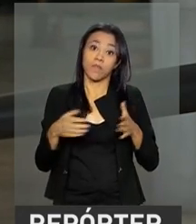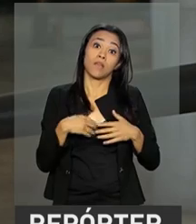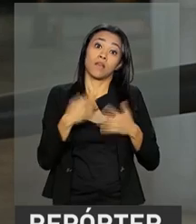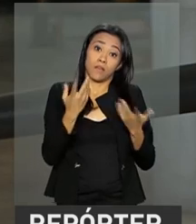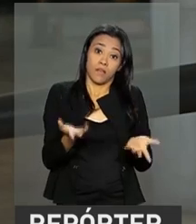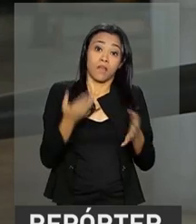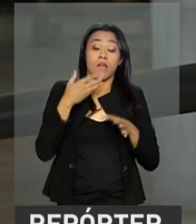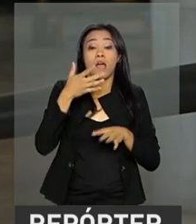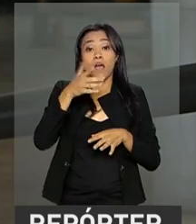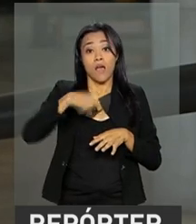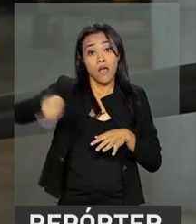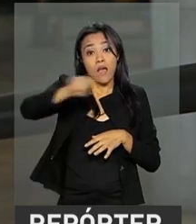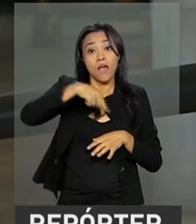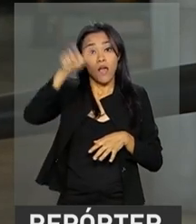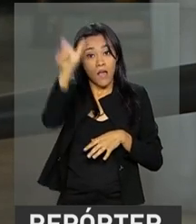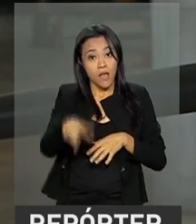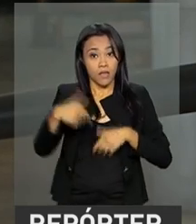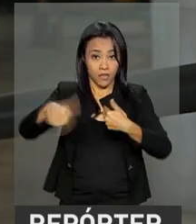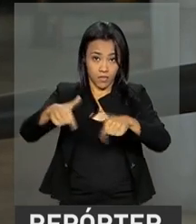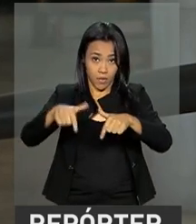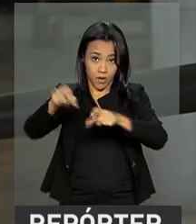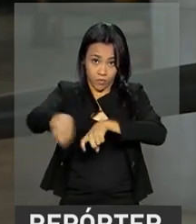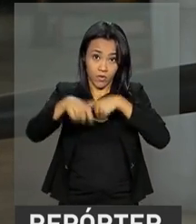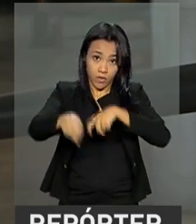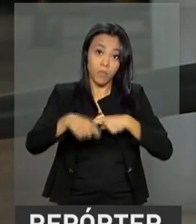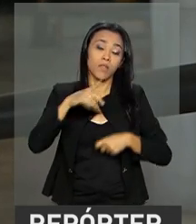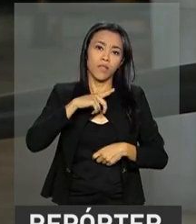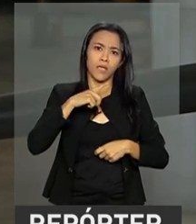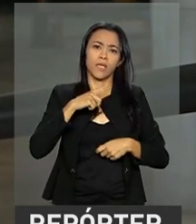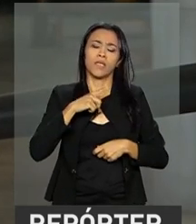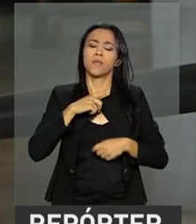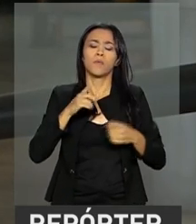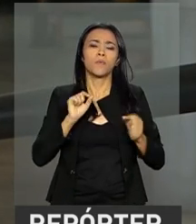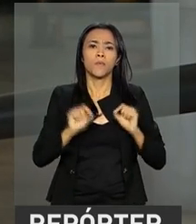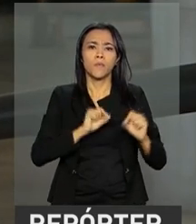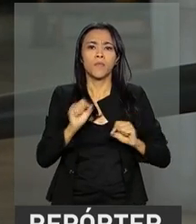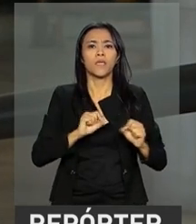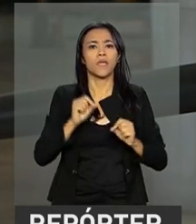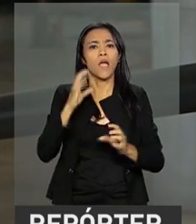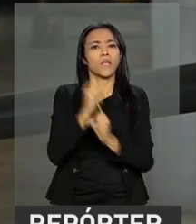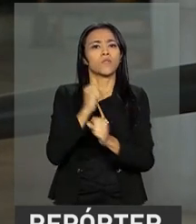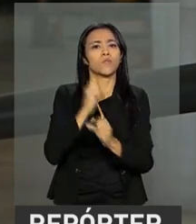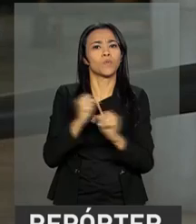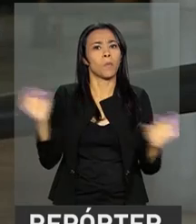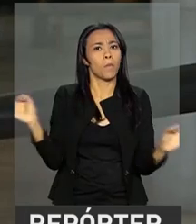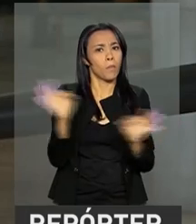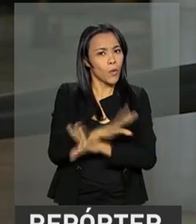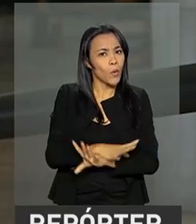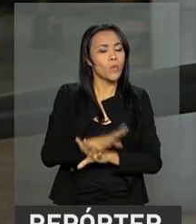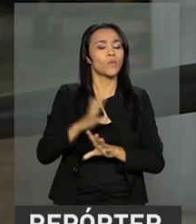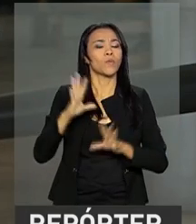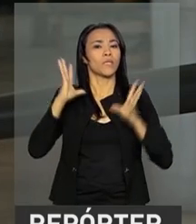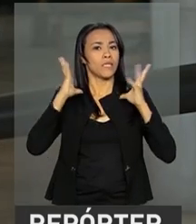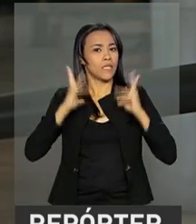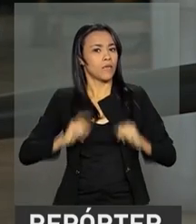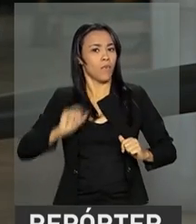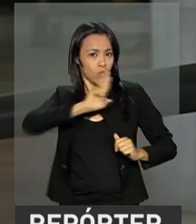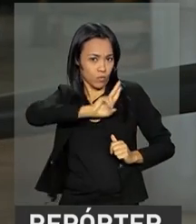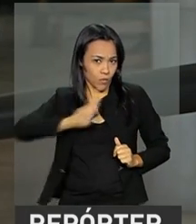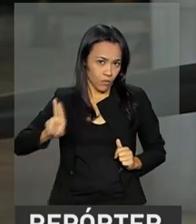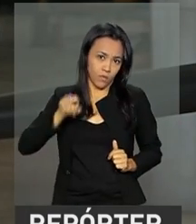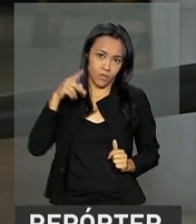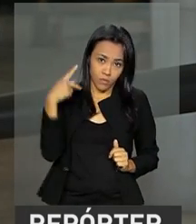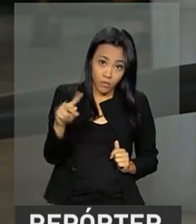casos o produtor vai ter incentivo para que ficar com a cor com as contas em dia ficar com o nome limpo também e te